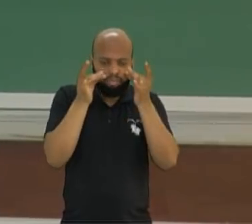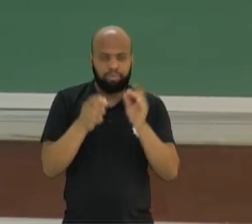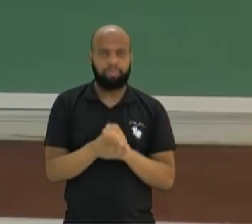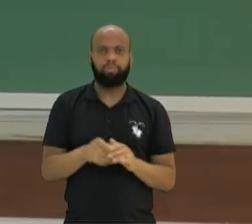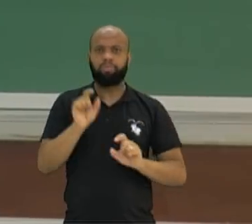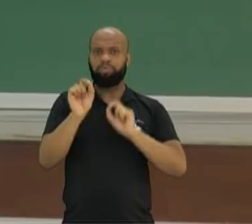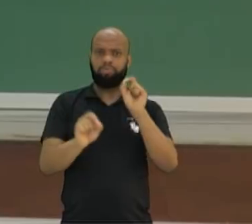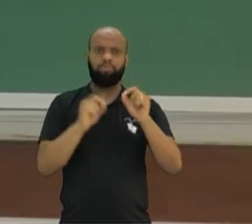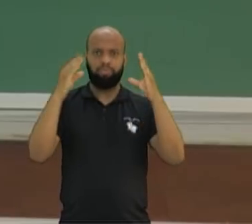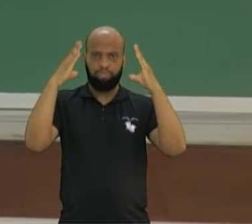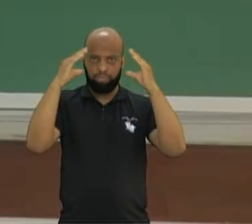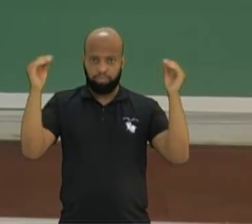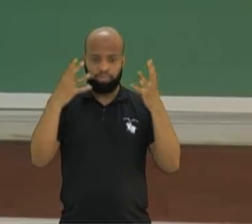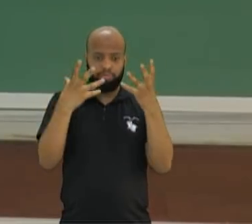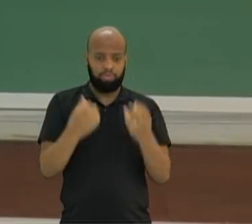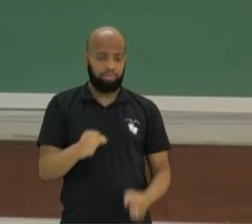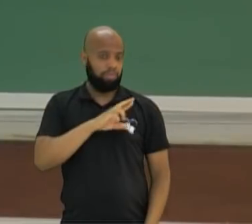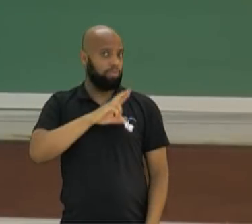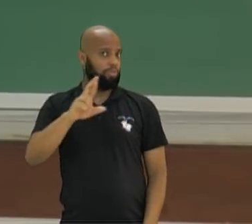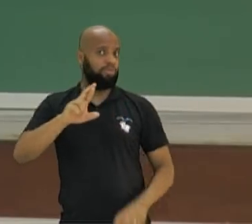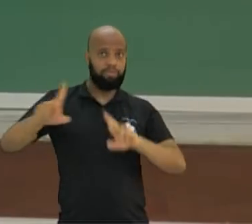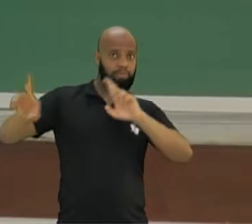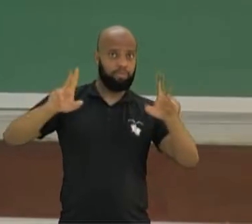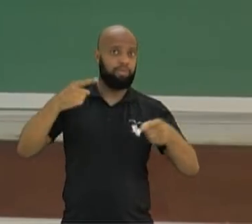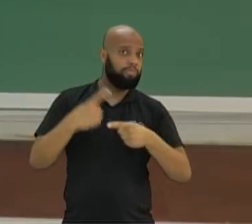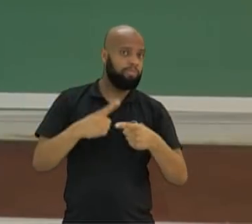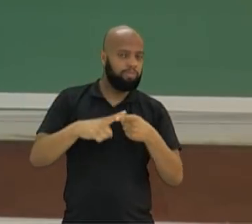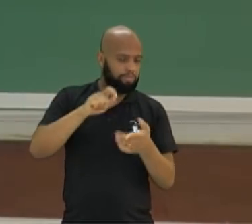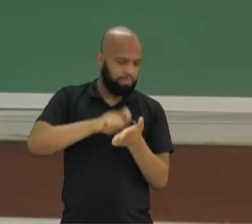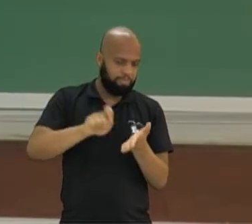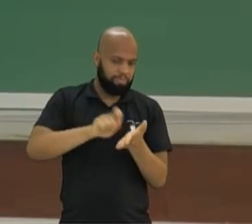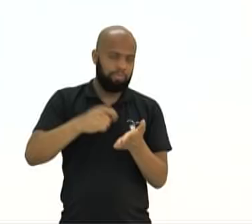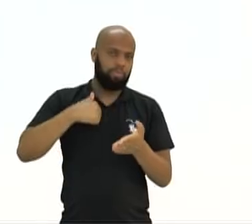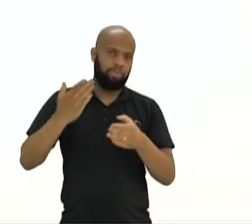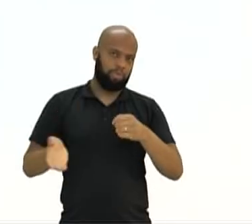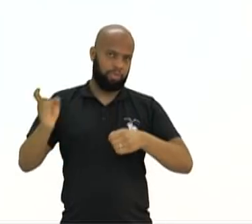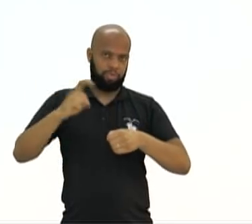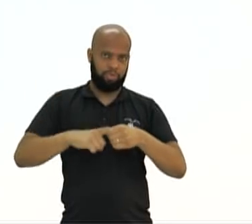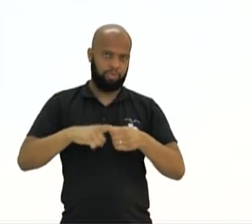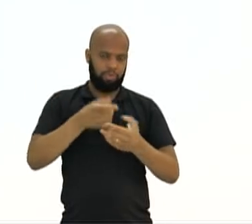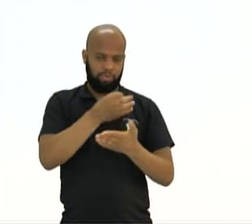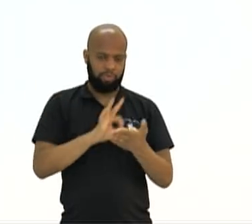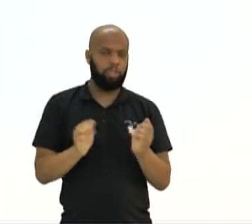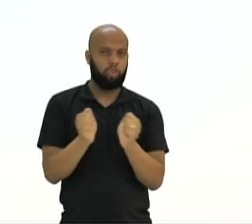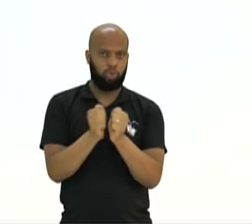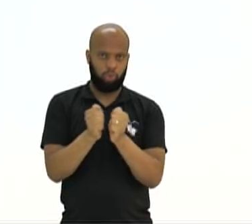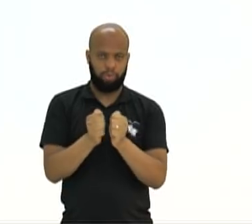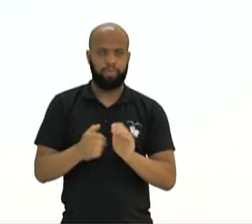holandesa a estabelecer certa tolerância religiosa? Daqui a pouquinho voltamos, corrigimos junto.